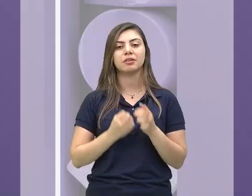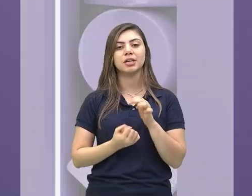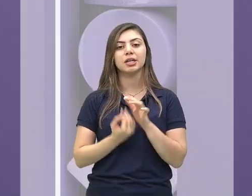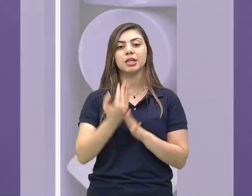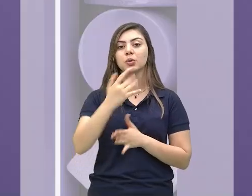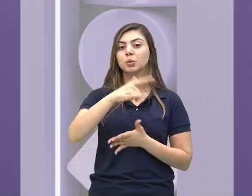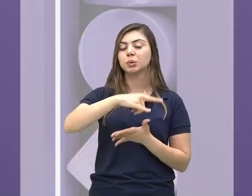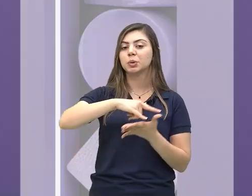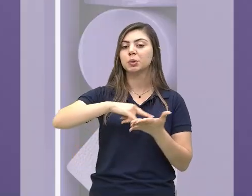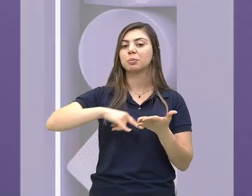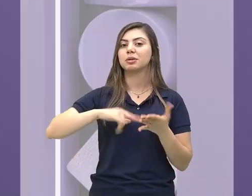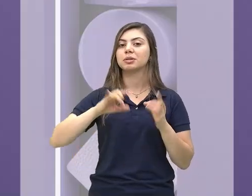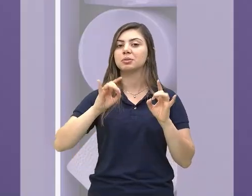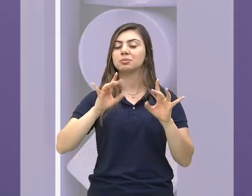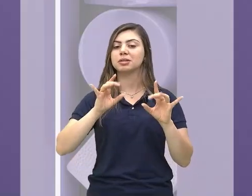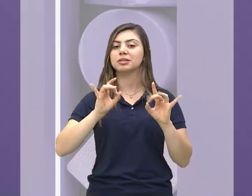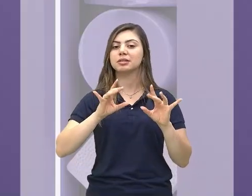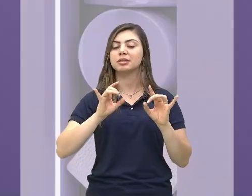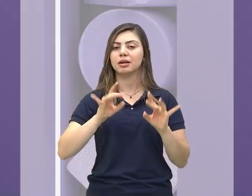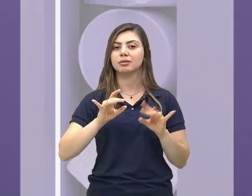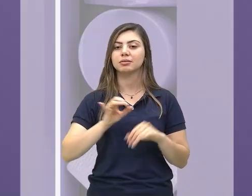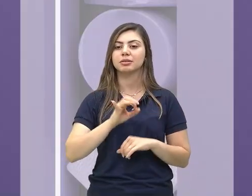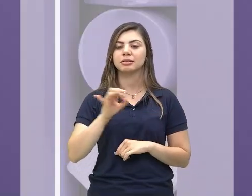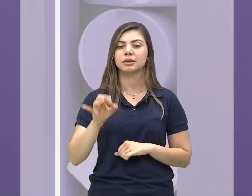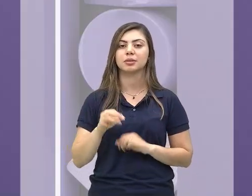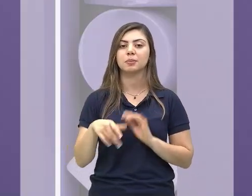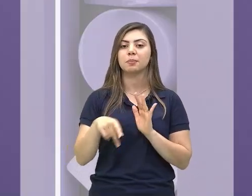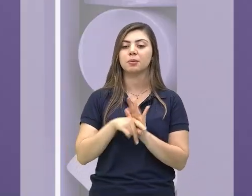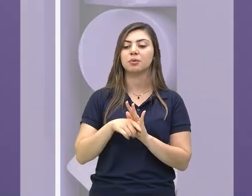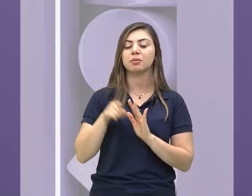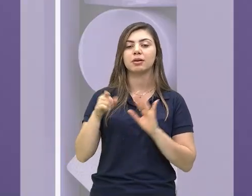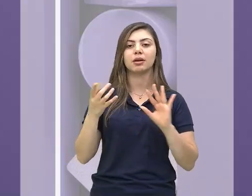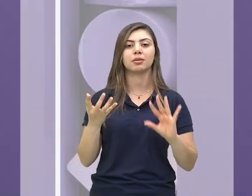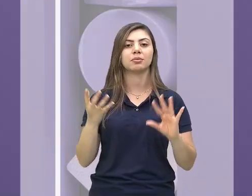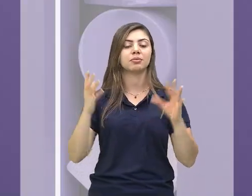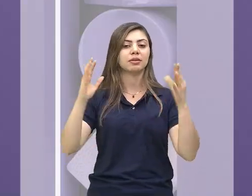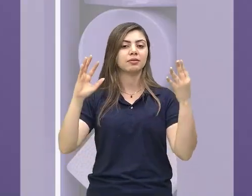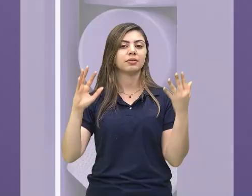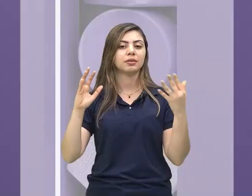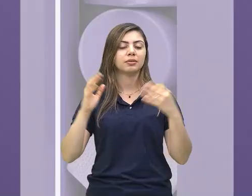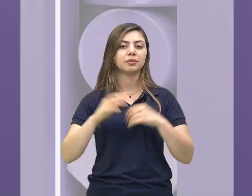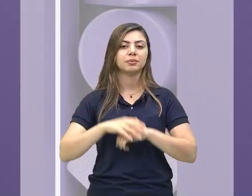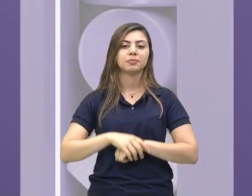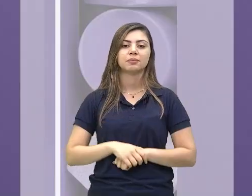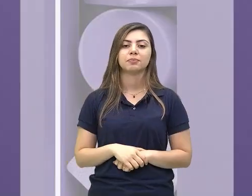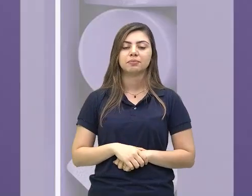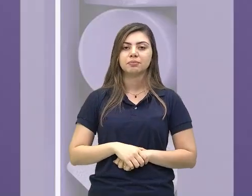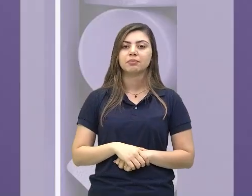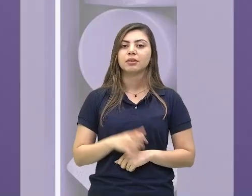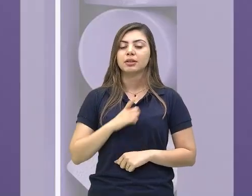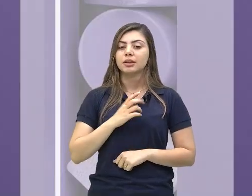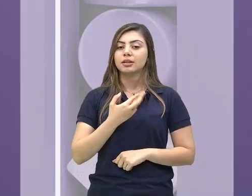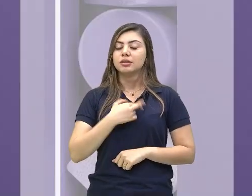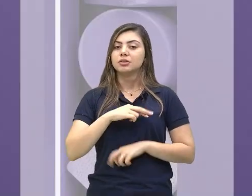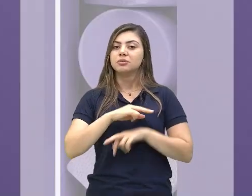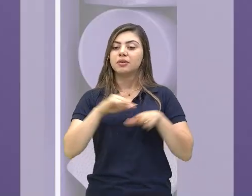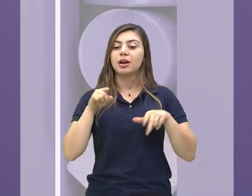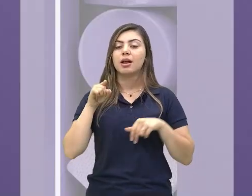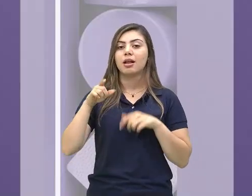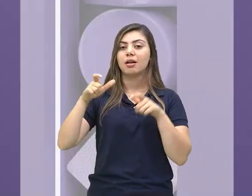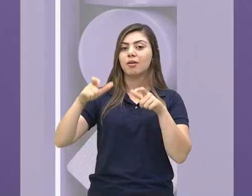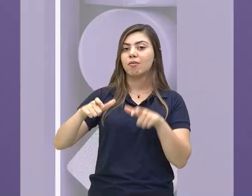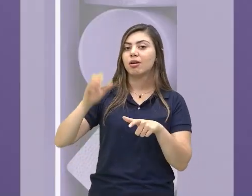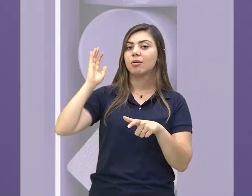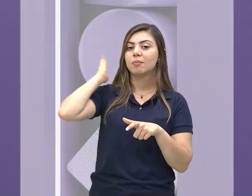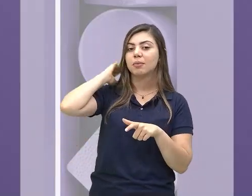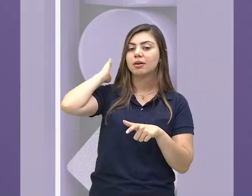foi o documento da carta final desse evento do Tapiri Ecumênico e Interreligioso que aconteceu durante a COP30 em Belém do